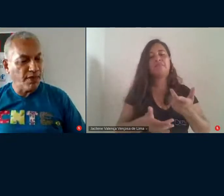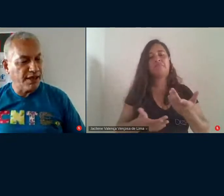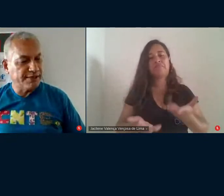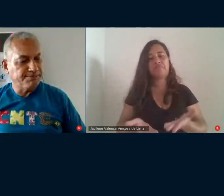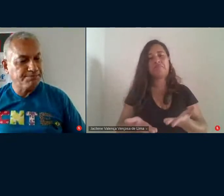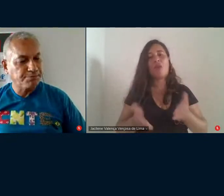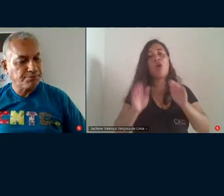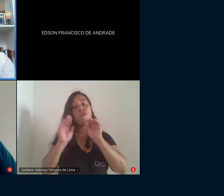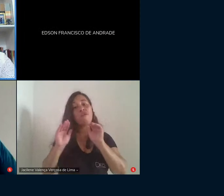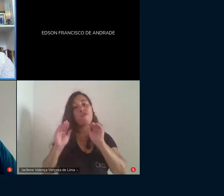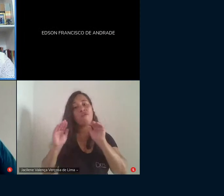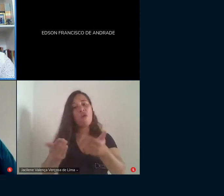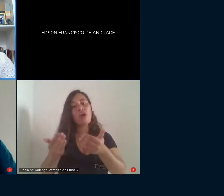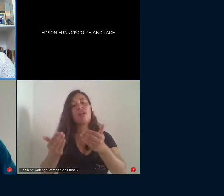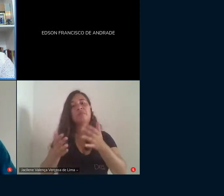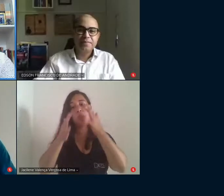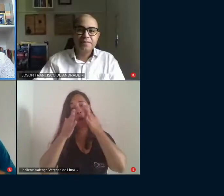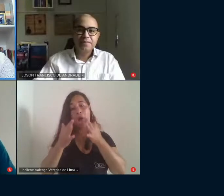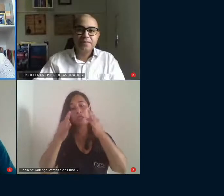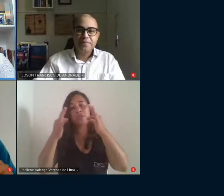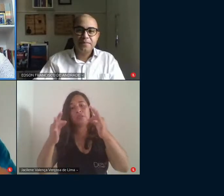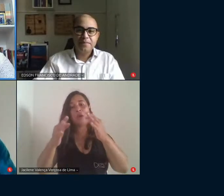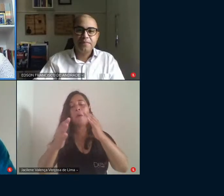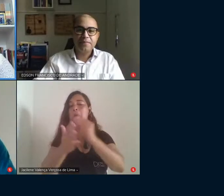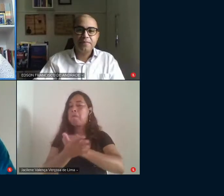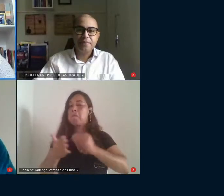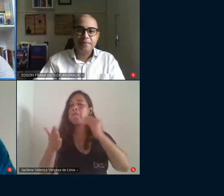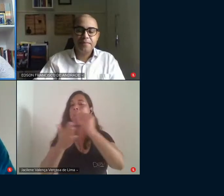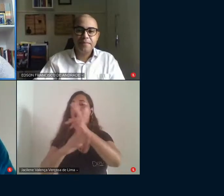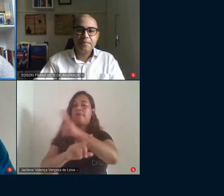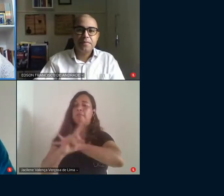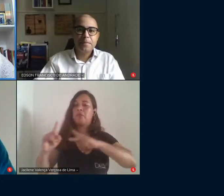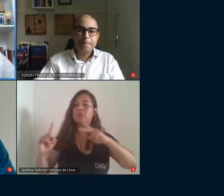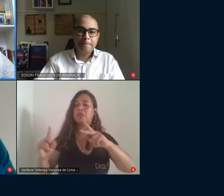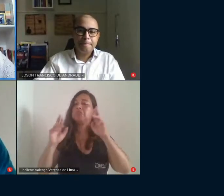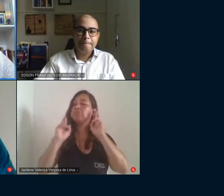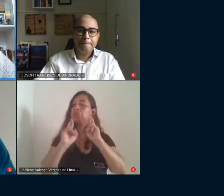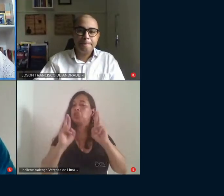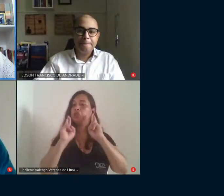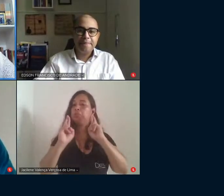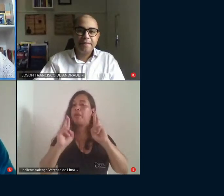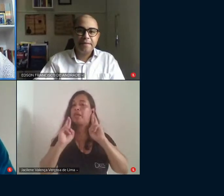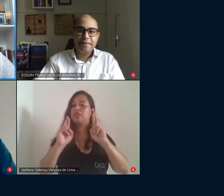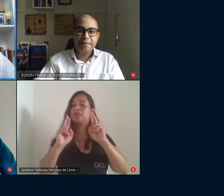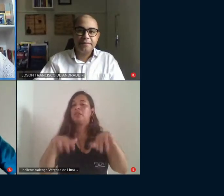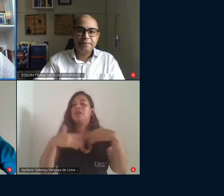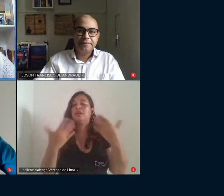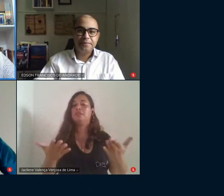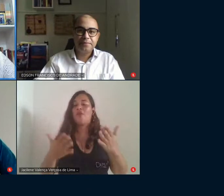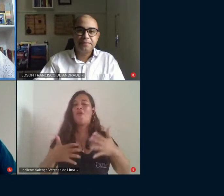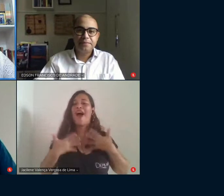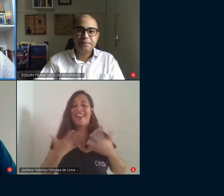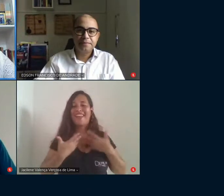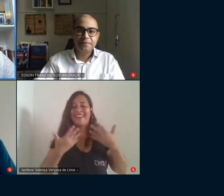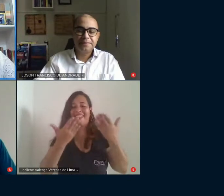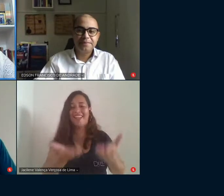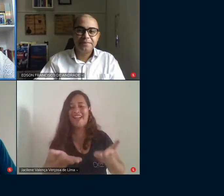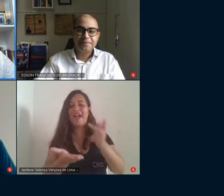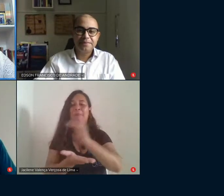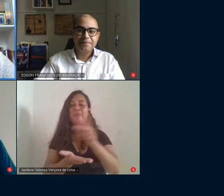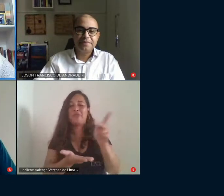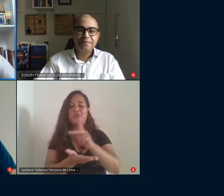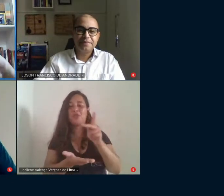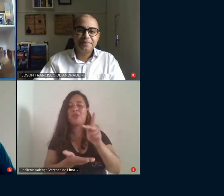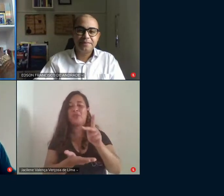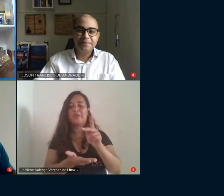focaremos com maior atenção, então, né, nessas perspectivas esperançosas. E recebo com alegria, então, o professor Heleno Araújo, da